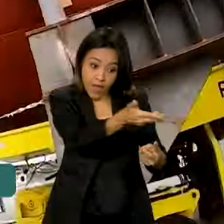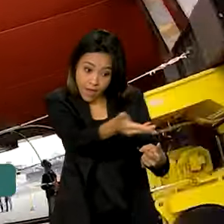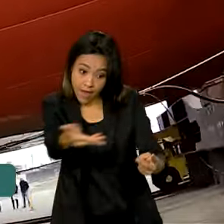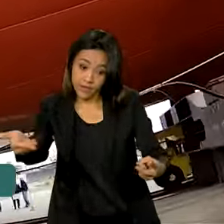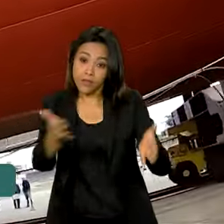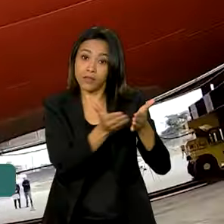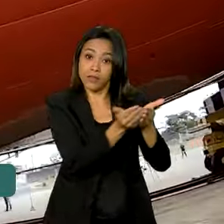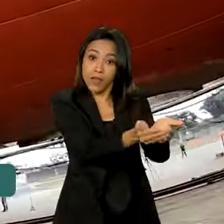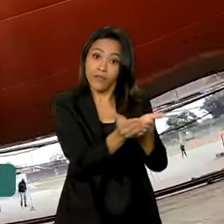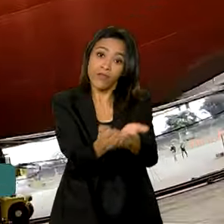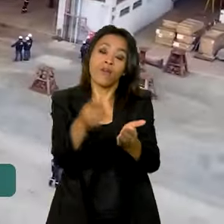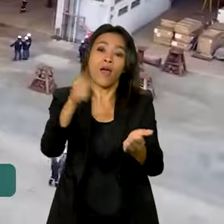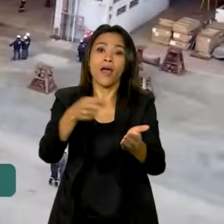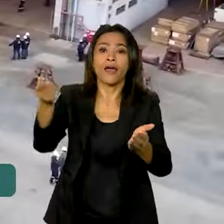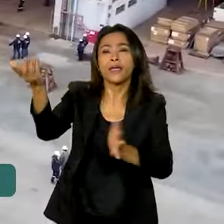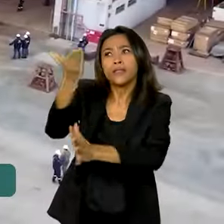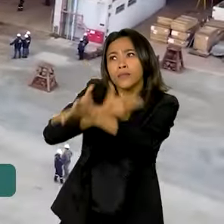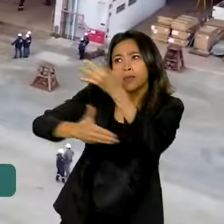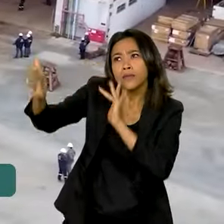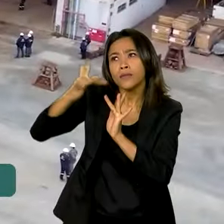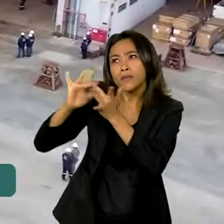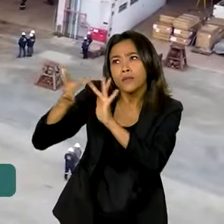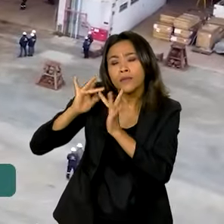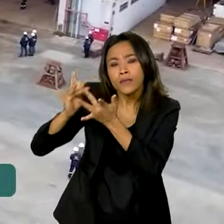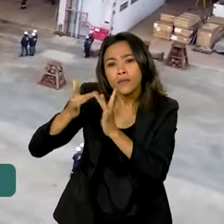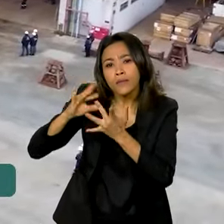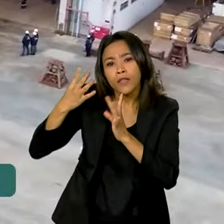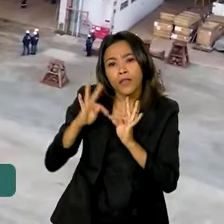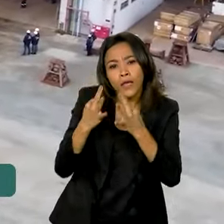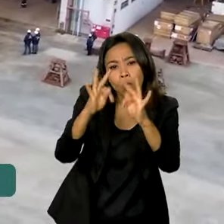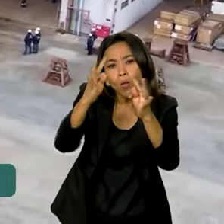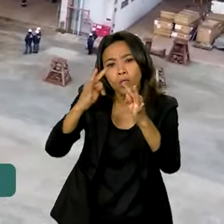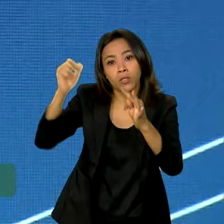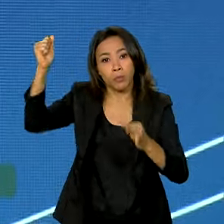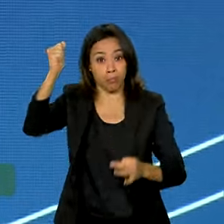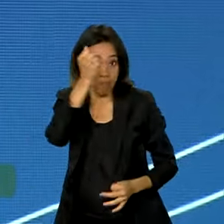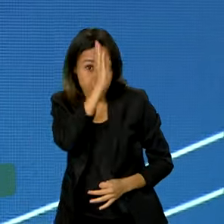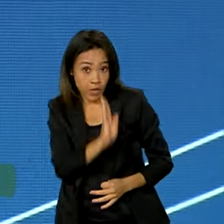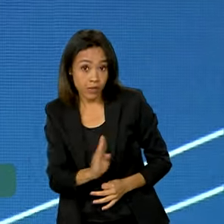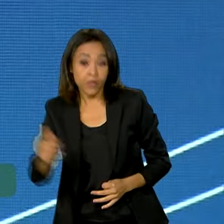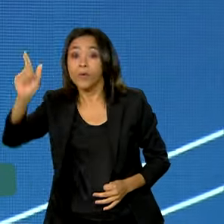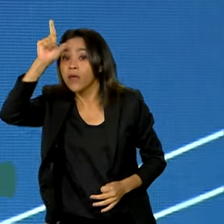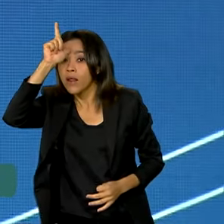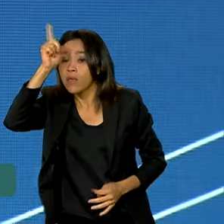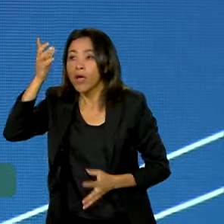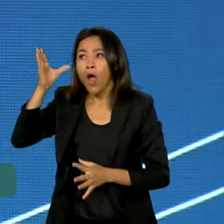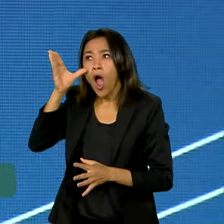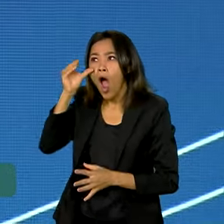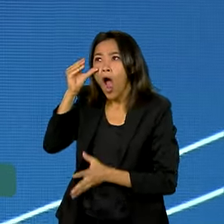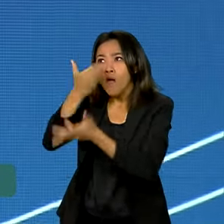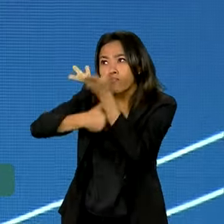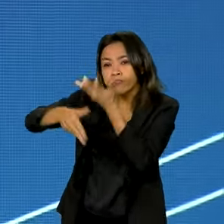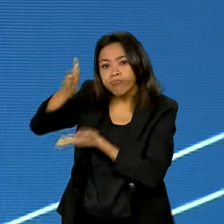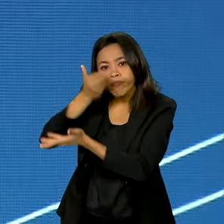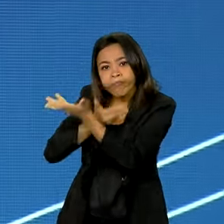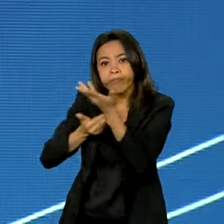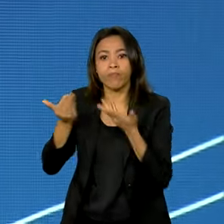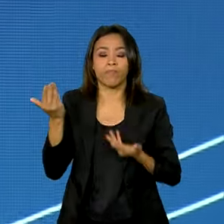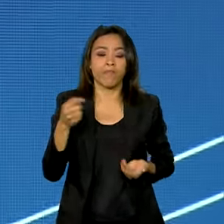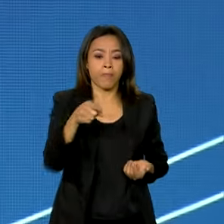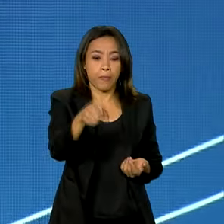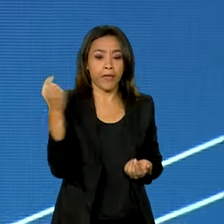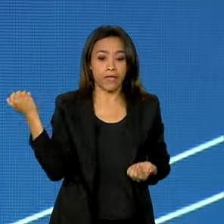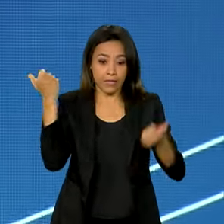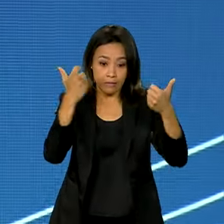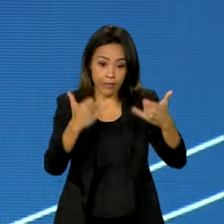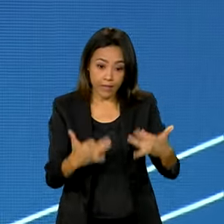um intercâmbio tecnológico entre o Brasil e a Alemanha. A entrega das fragatas Tamandaré